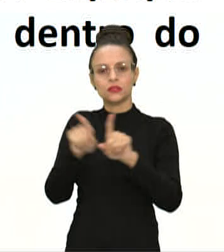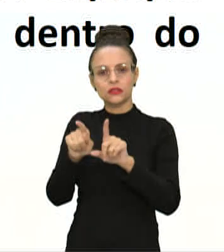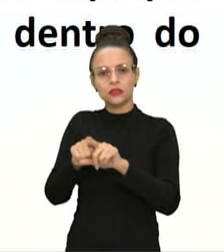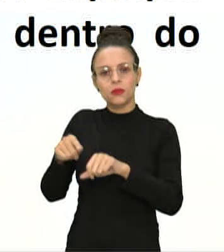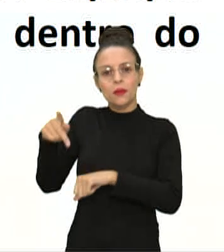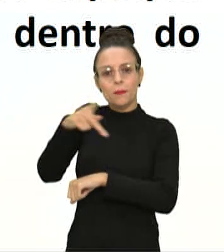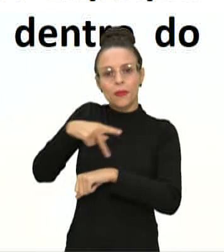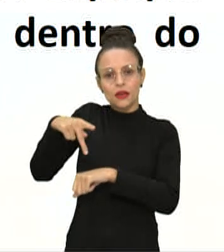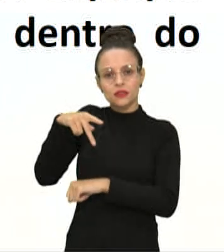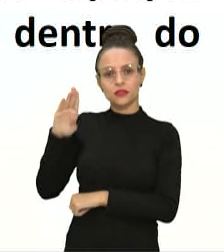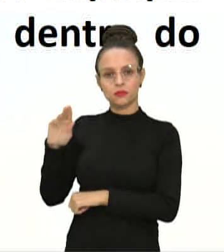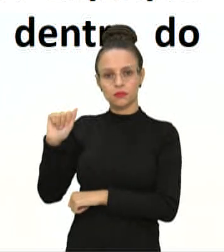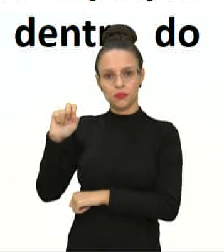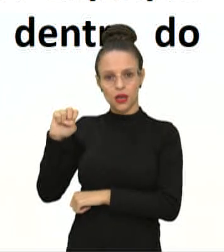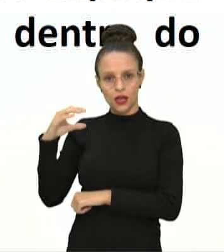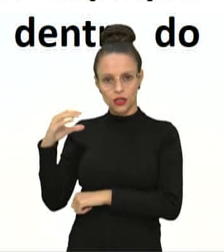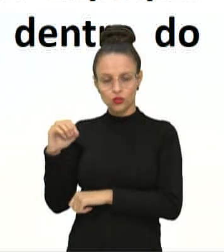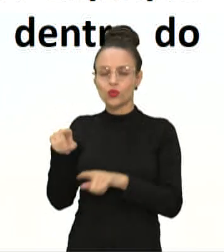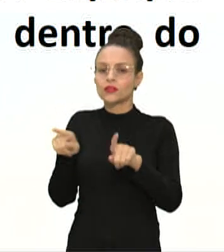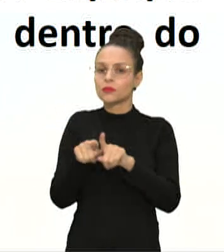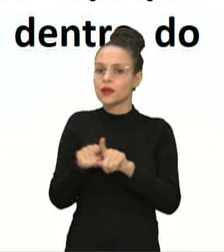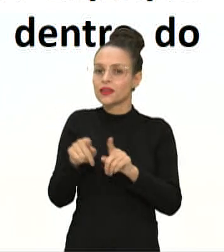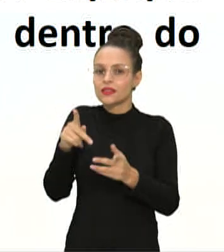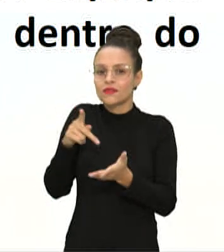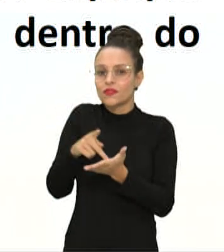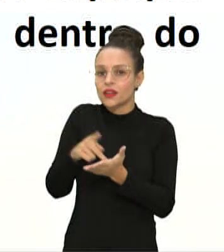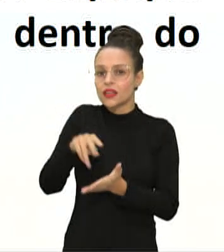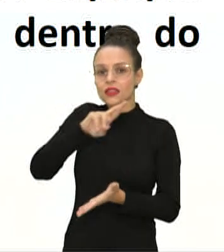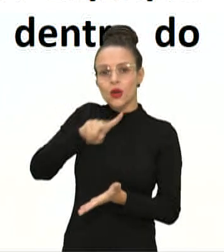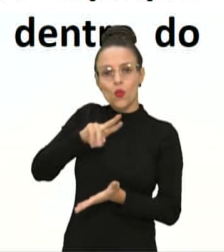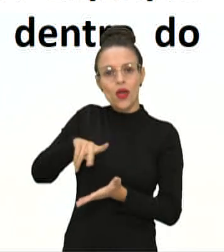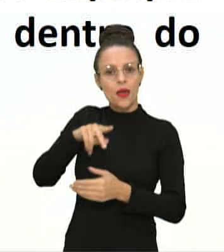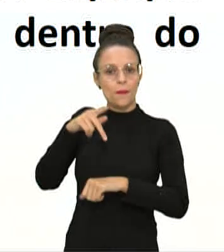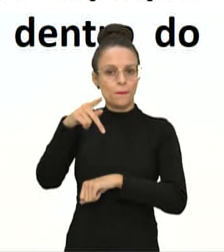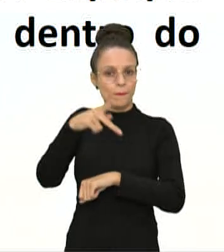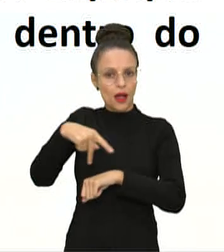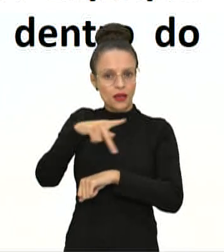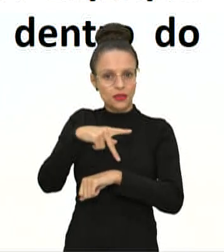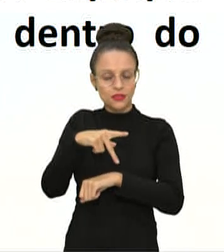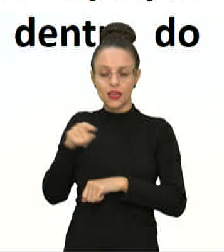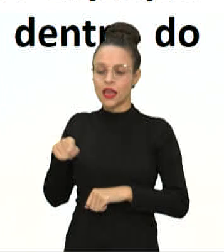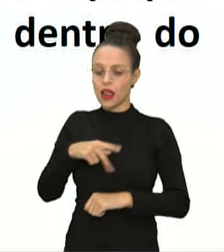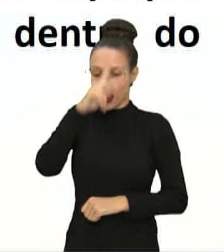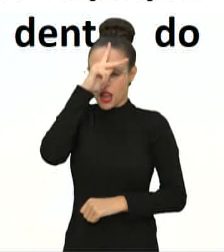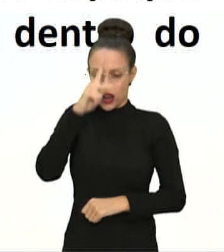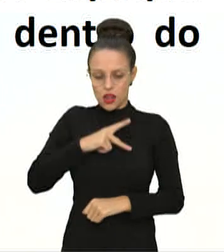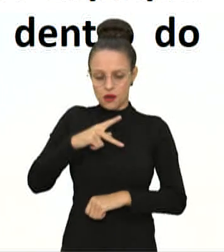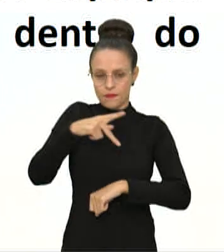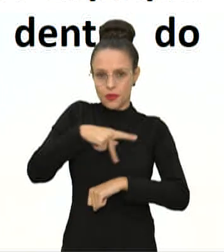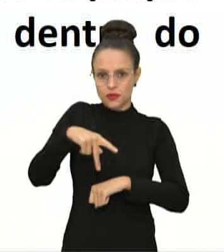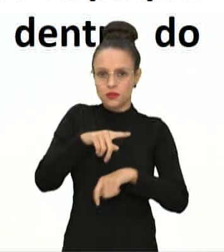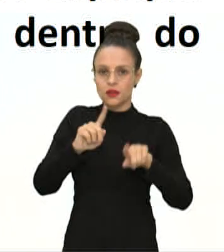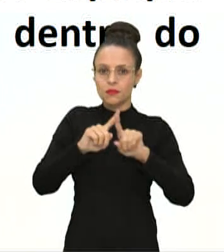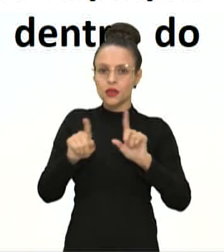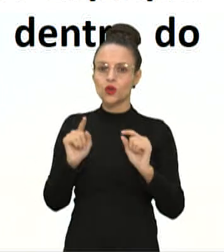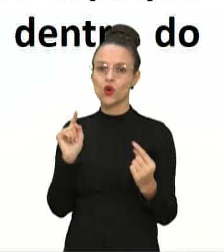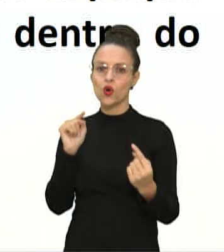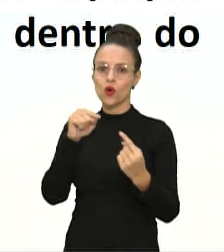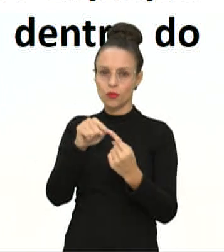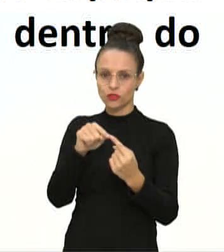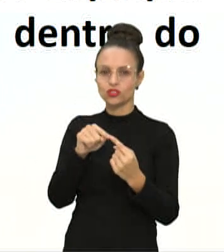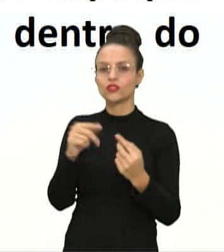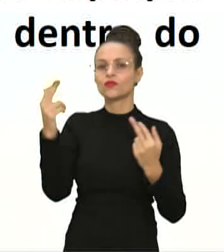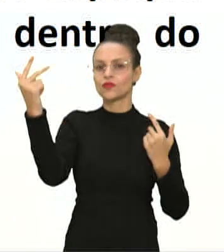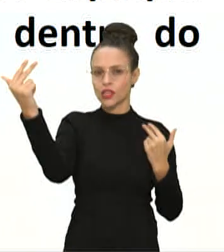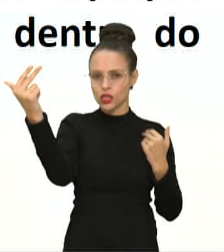País Basco, vimos no mapa, na verdade não é um país. Eles só se autodenominam, tá? E tem objetivos iguais